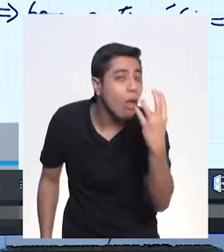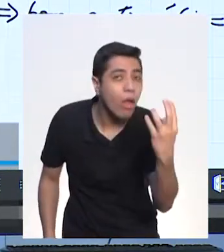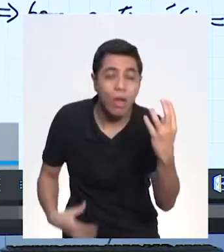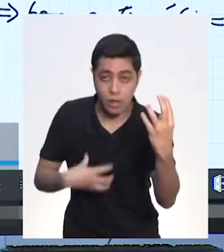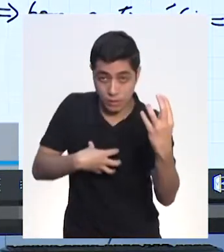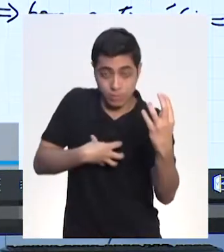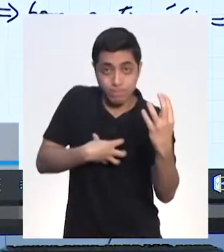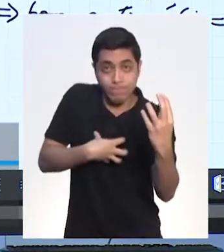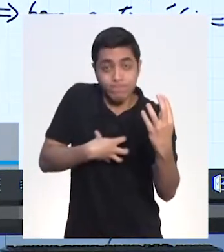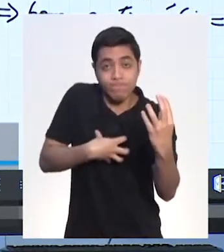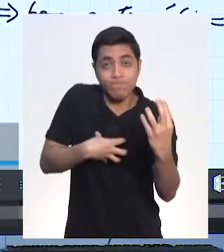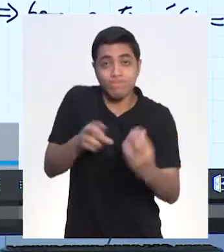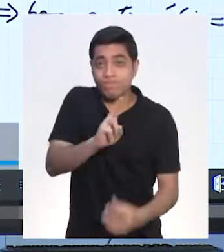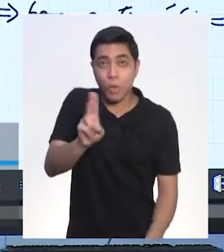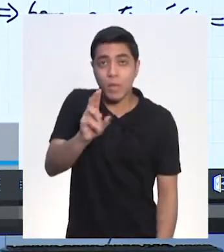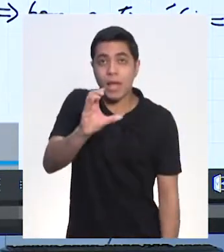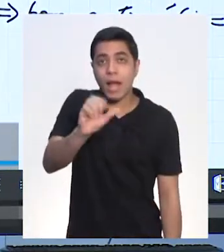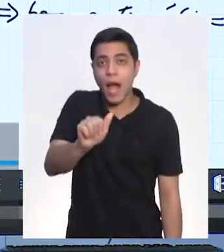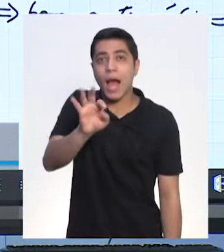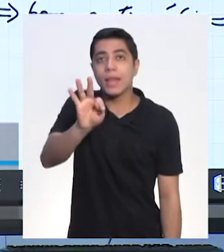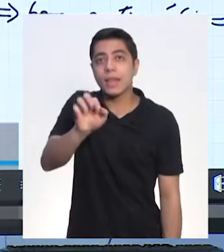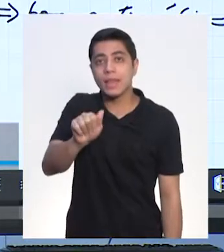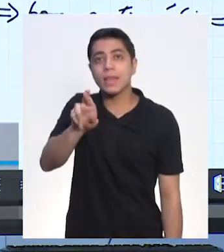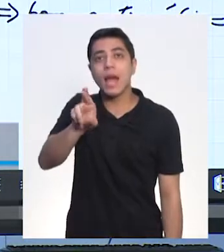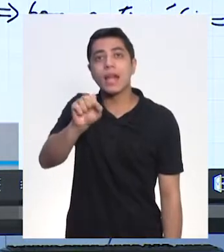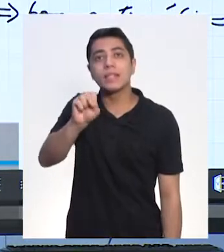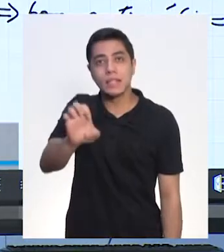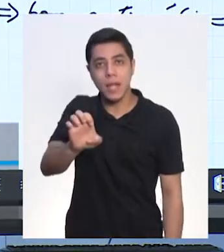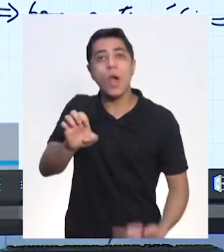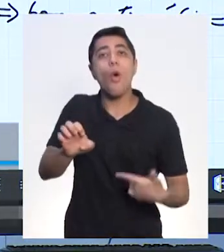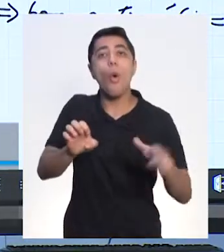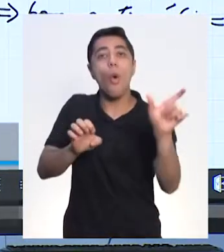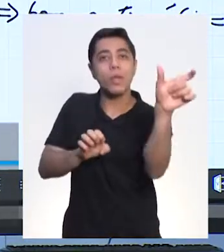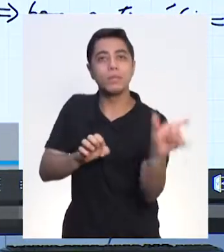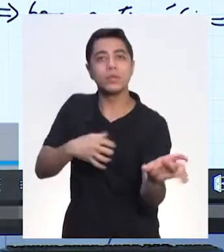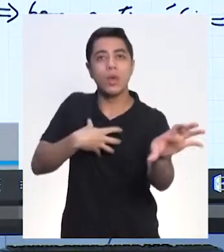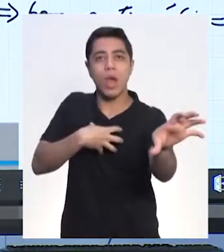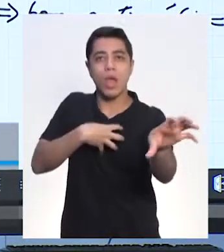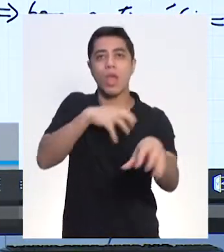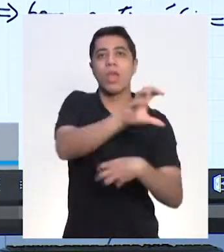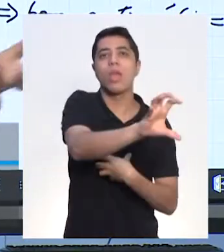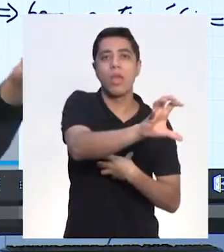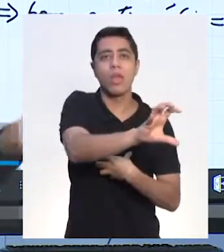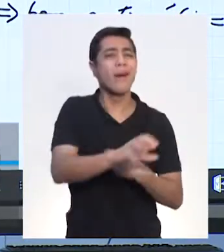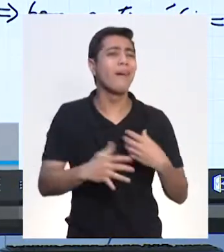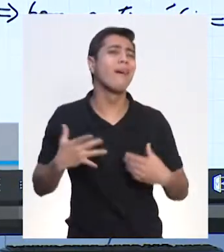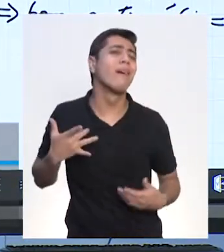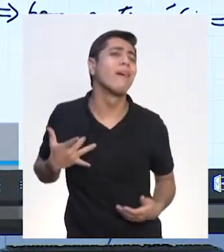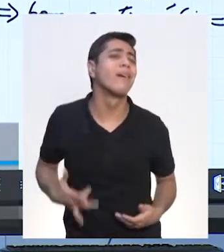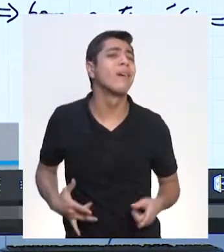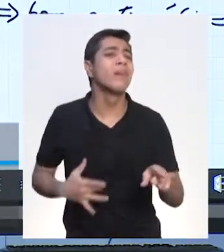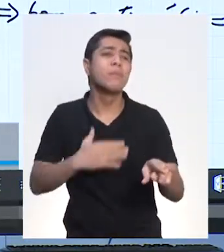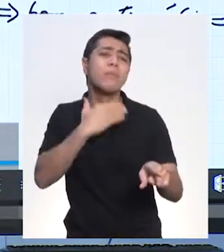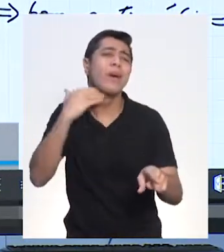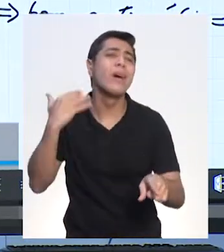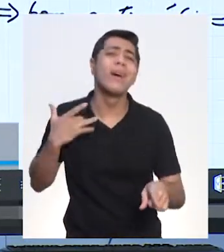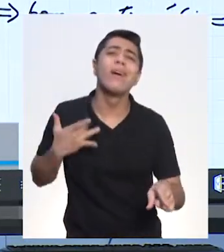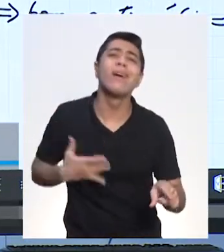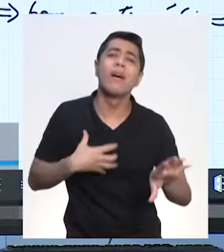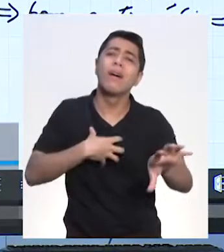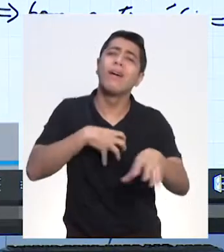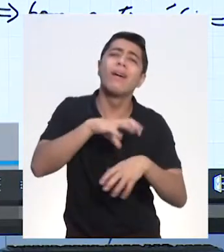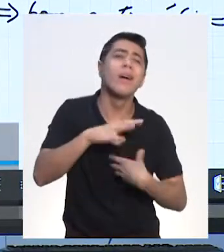e tão emocionada, e se colocava tanto no lugar daquela vítima, daquele trágico herói, né, da peça, que as